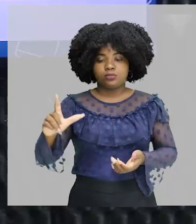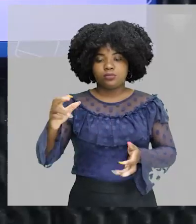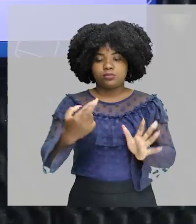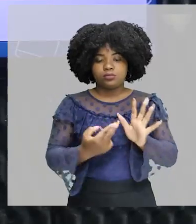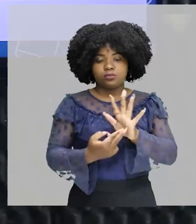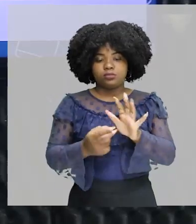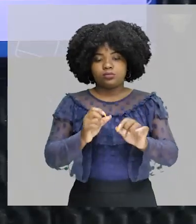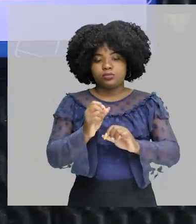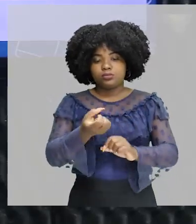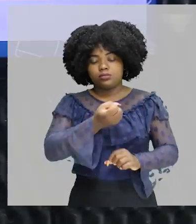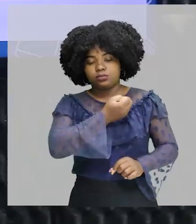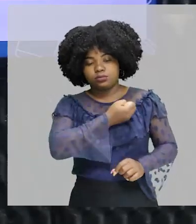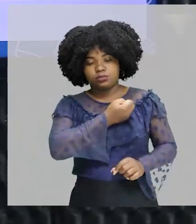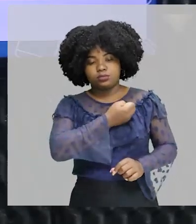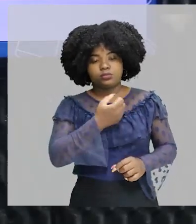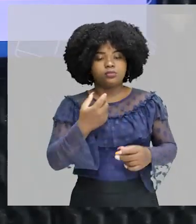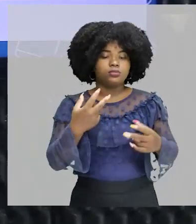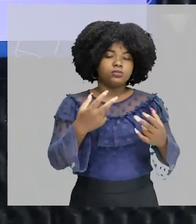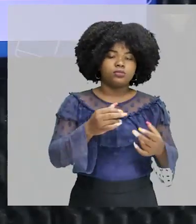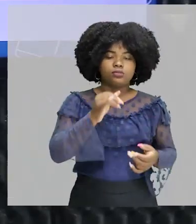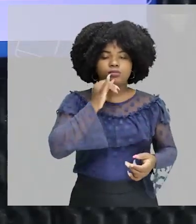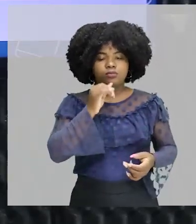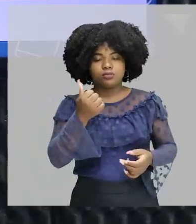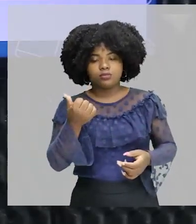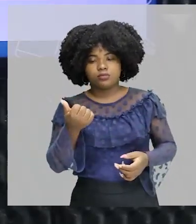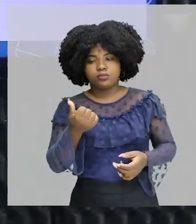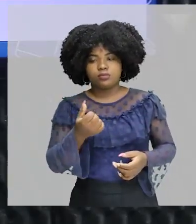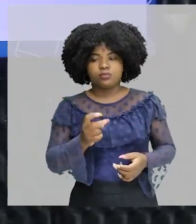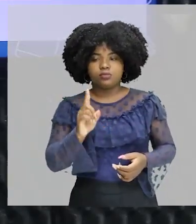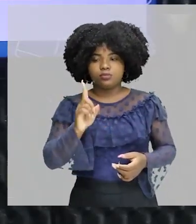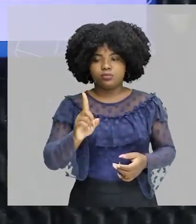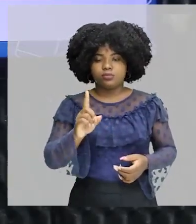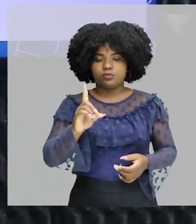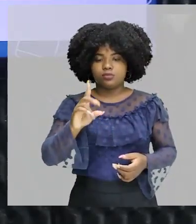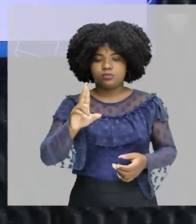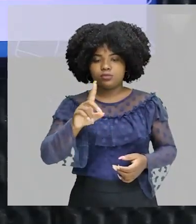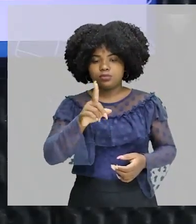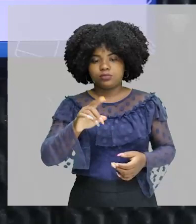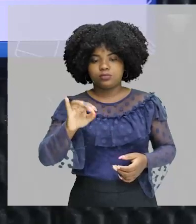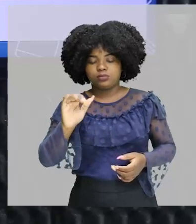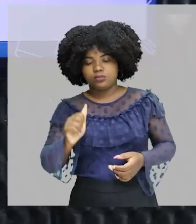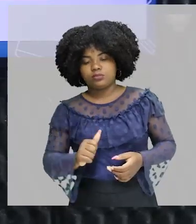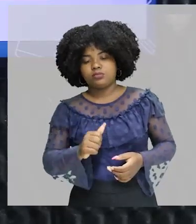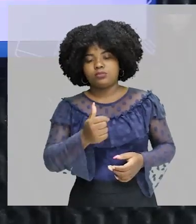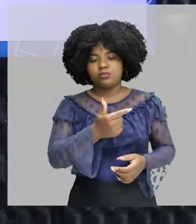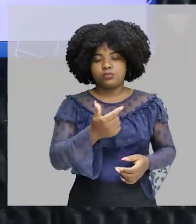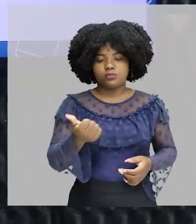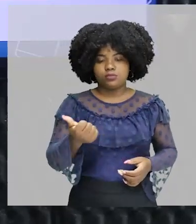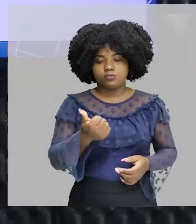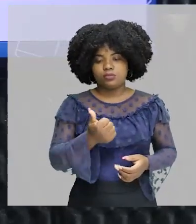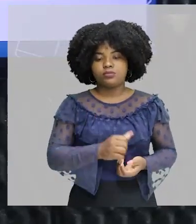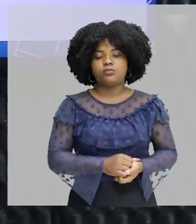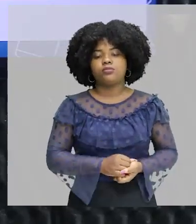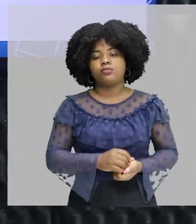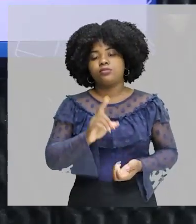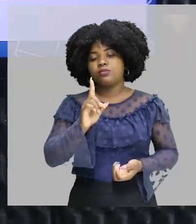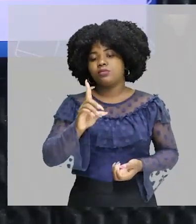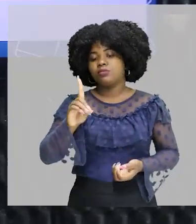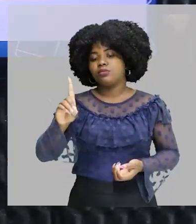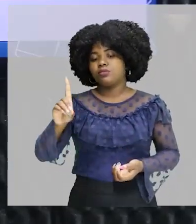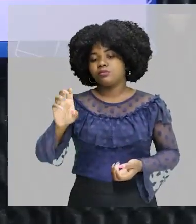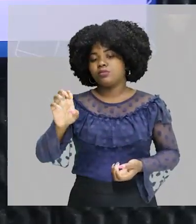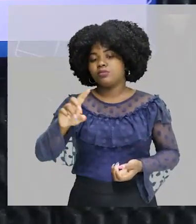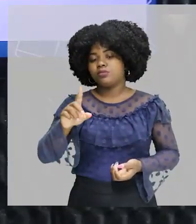número, assim como a dúzia corresponde ao número 12, uma dezena corresponde ao número 10, o mol corresponde a